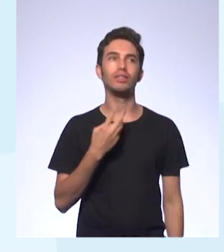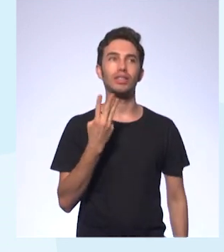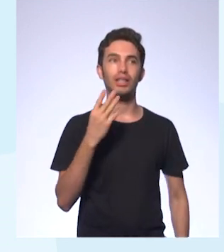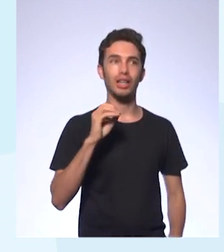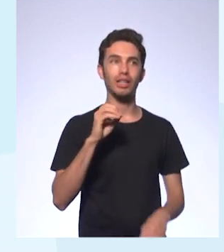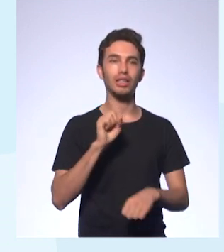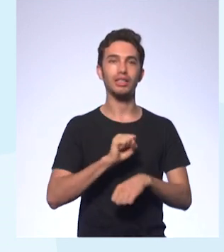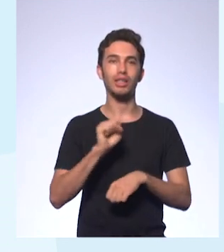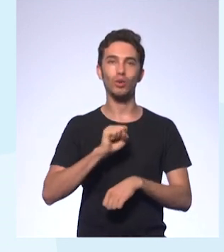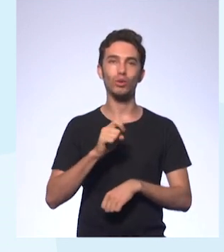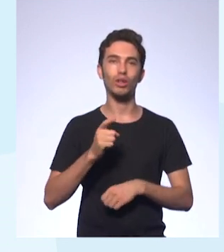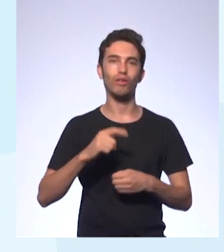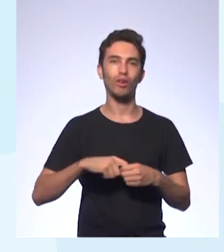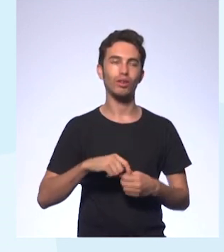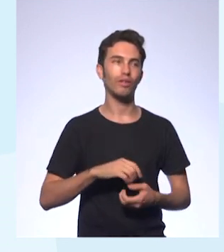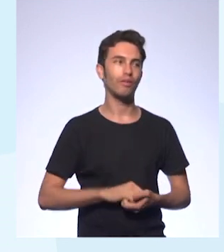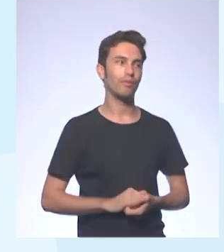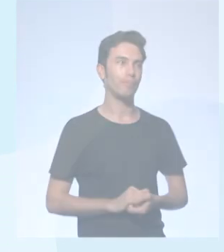volta.